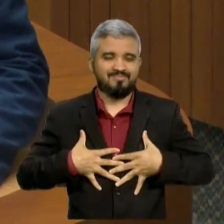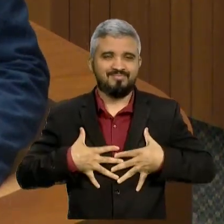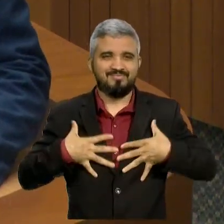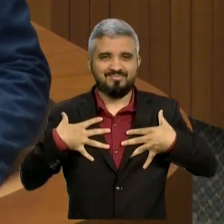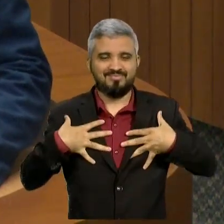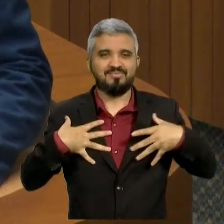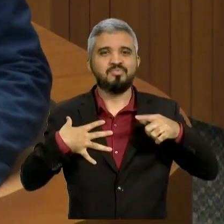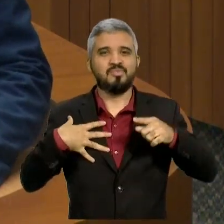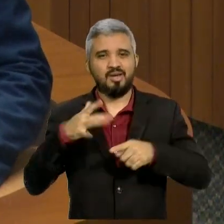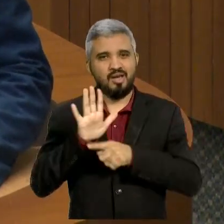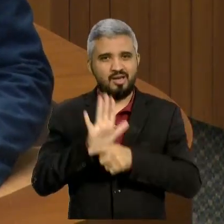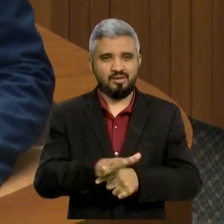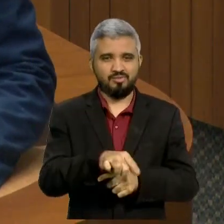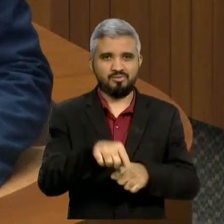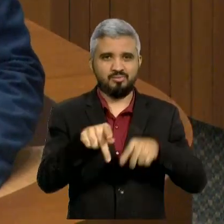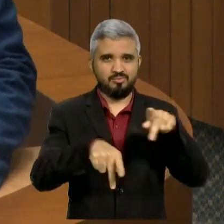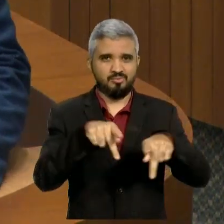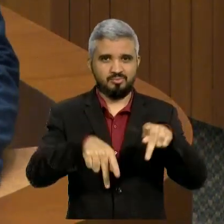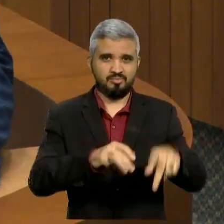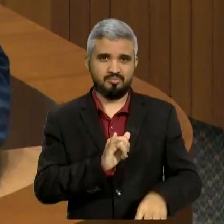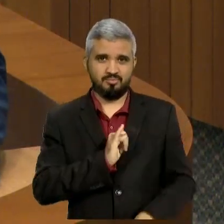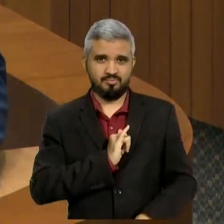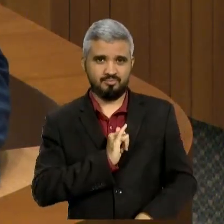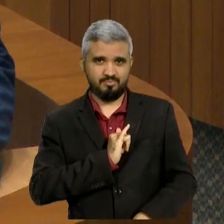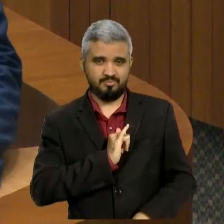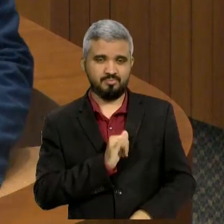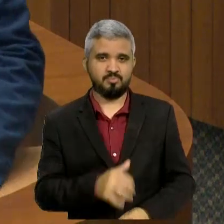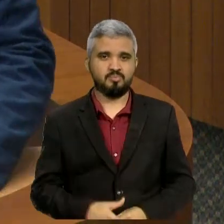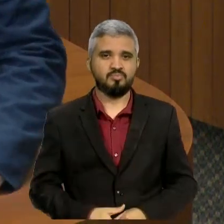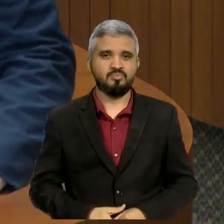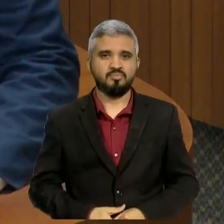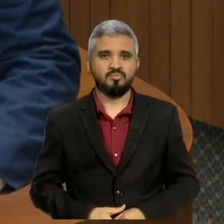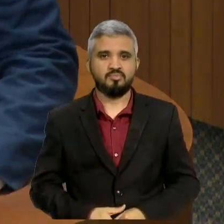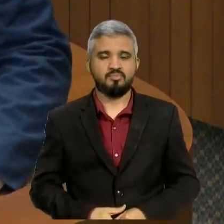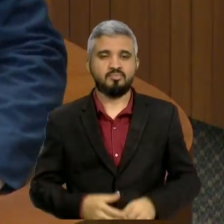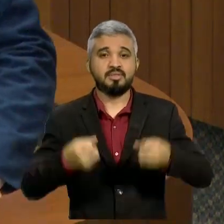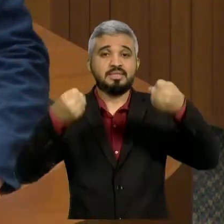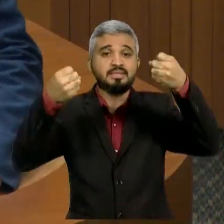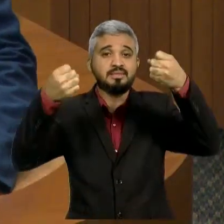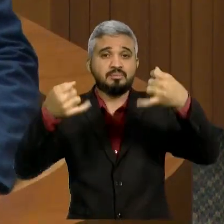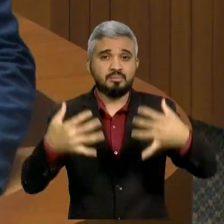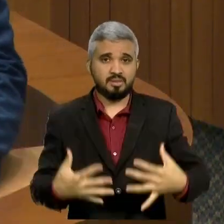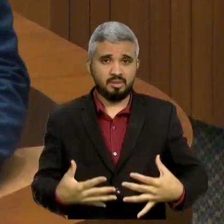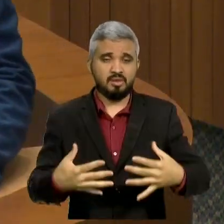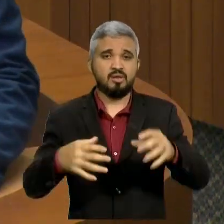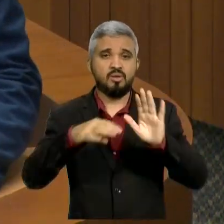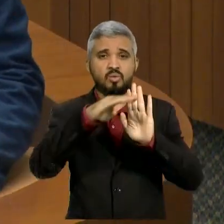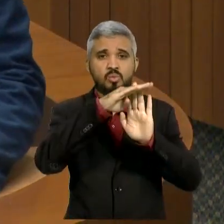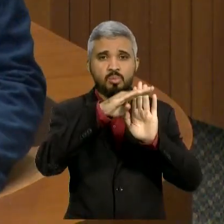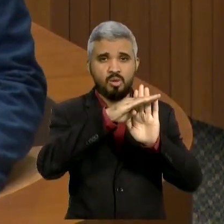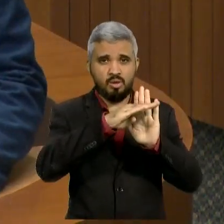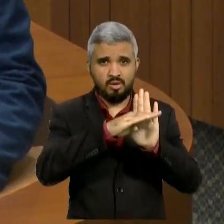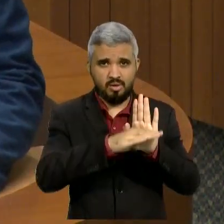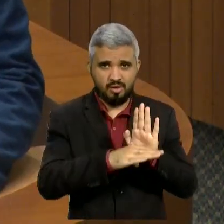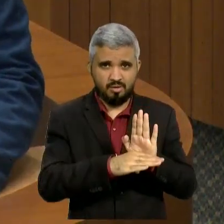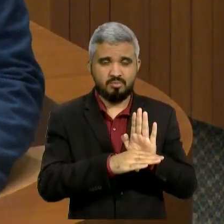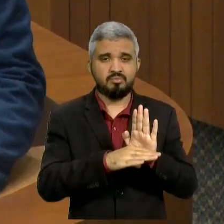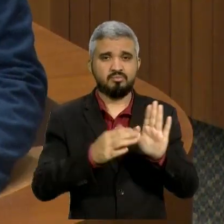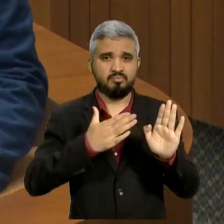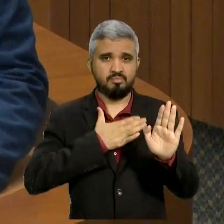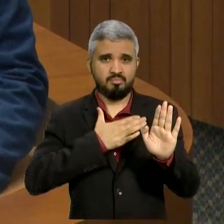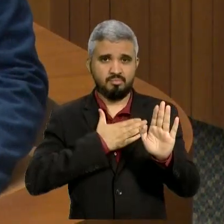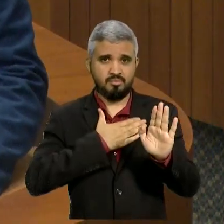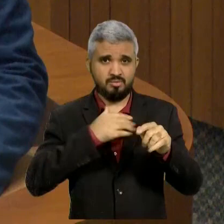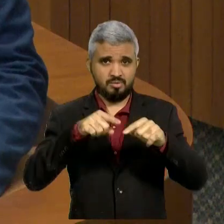muito especialmente do em relação ao nosso programa que realizamos no nosso gabinete social lá em